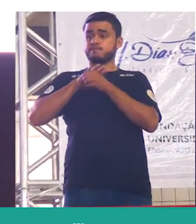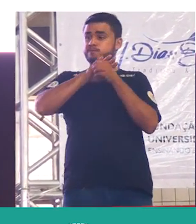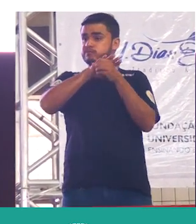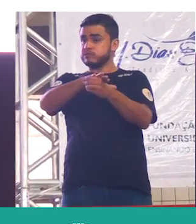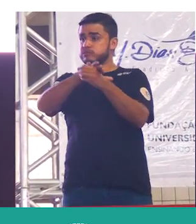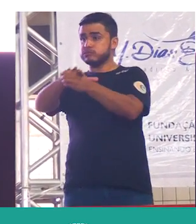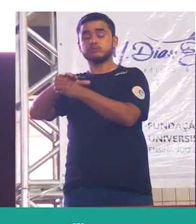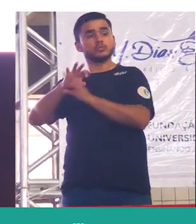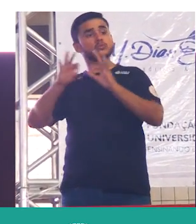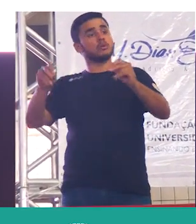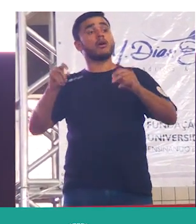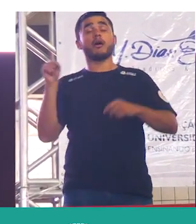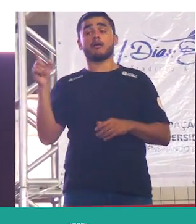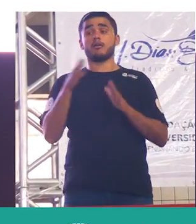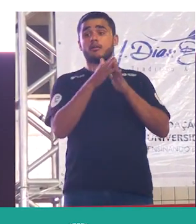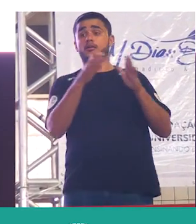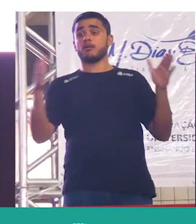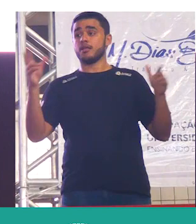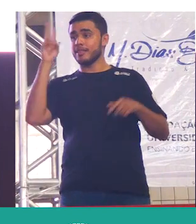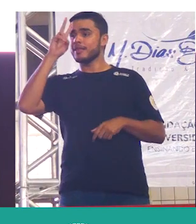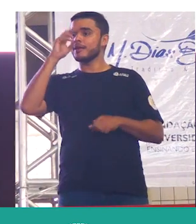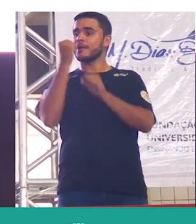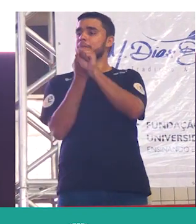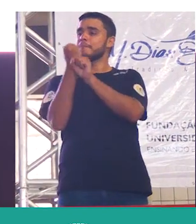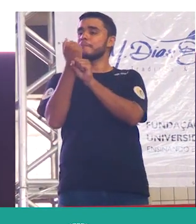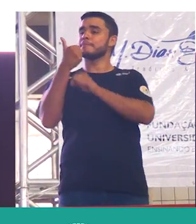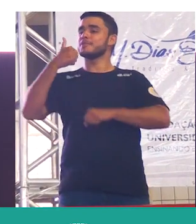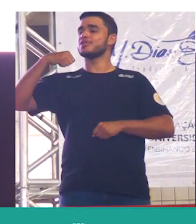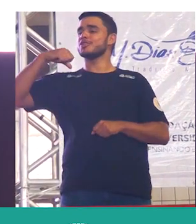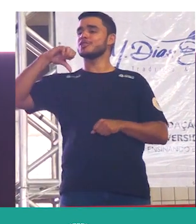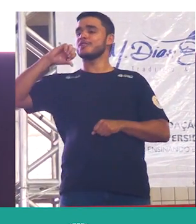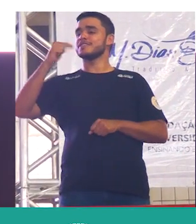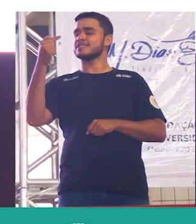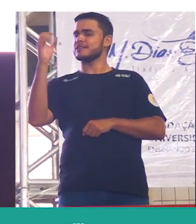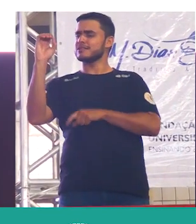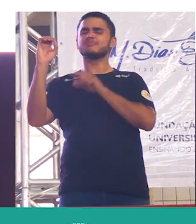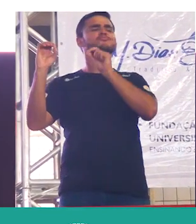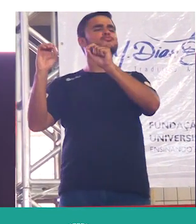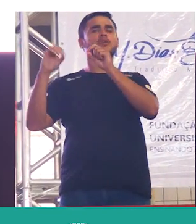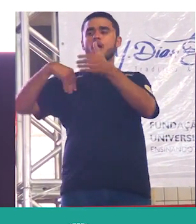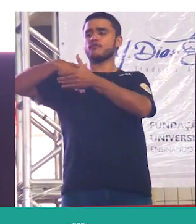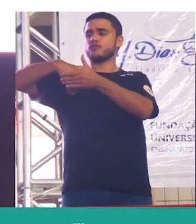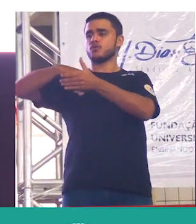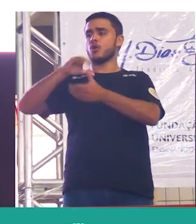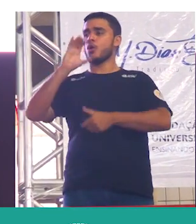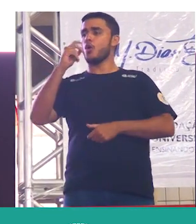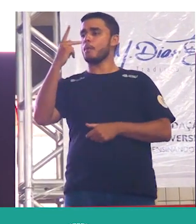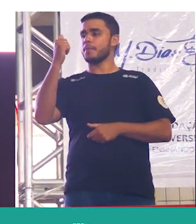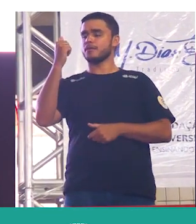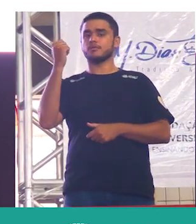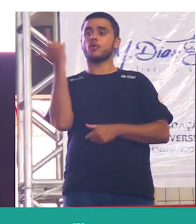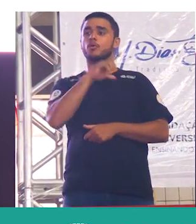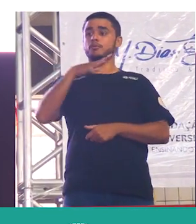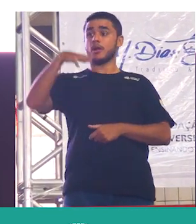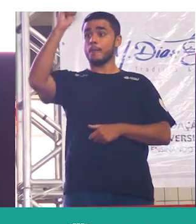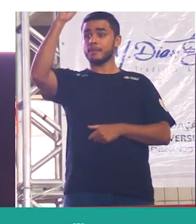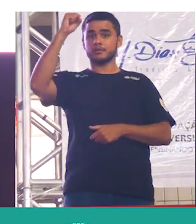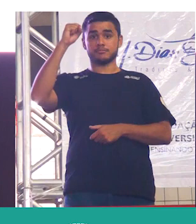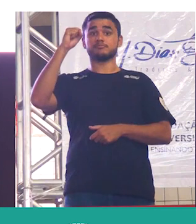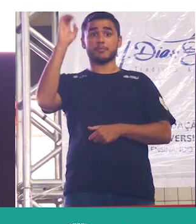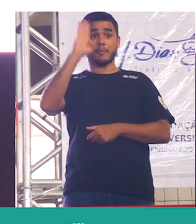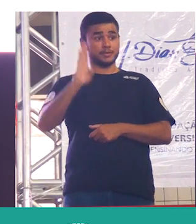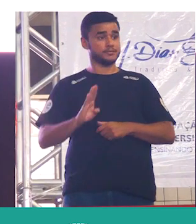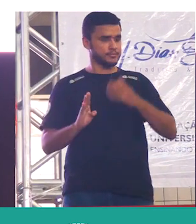coincidiu, pessoal, com o tricampeonato do Brasil na Copa do Mundo. A seleção